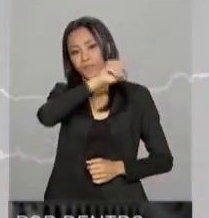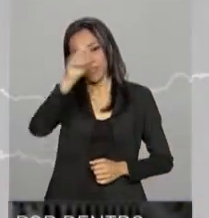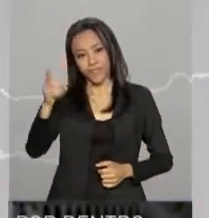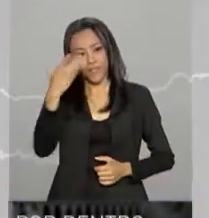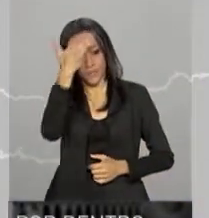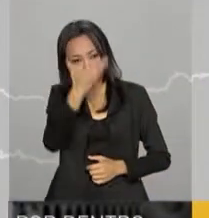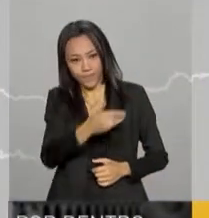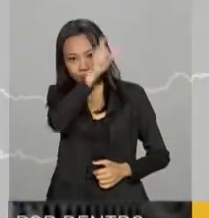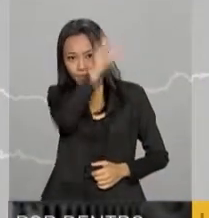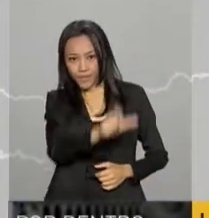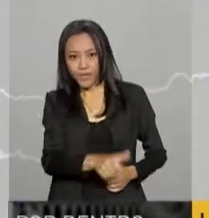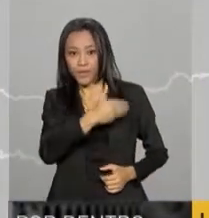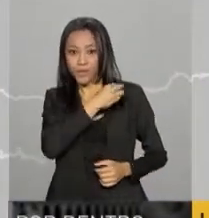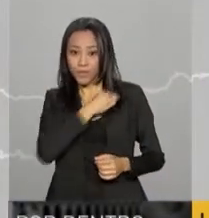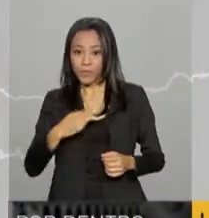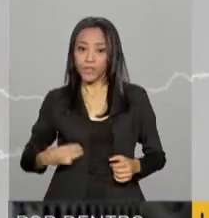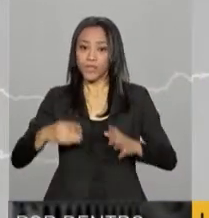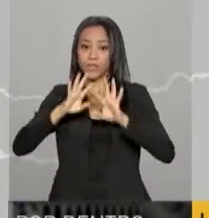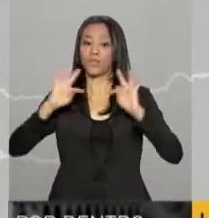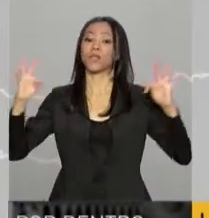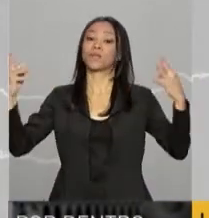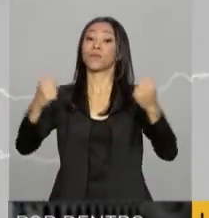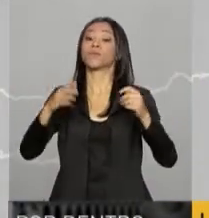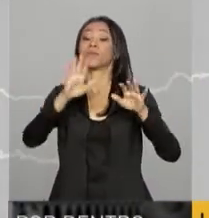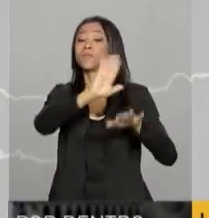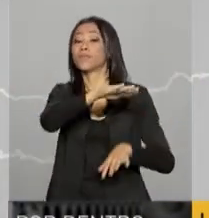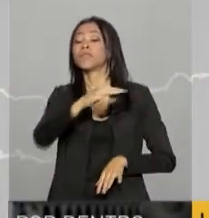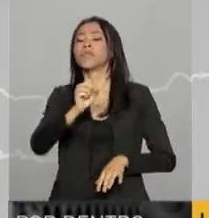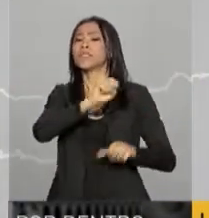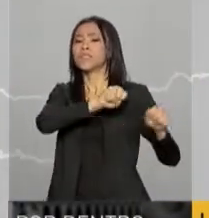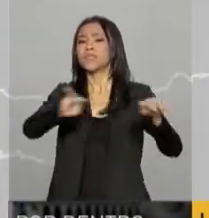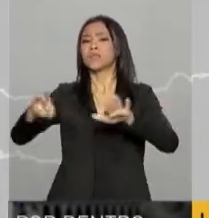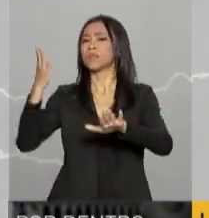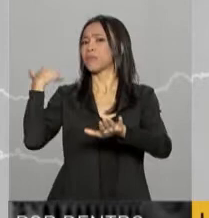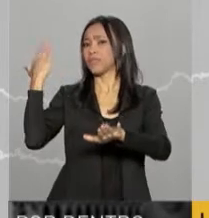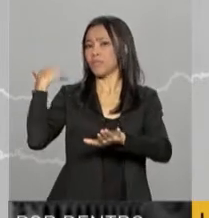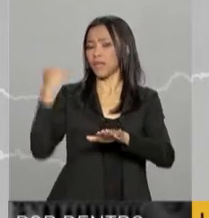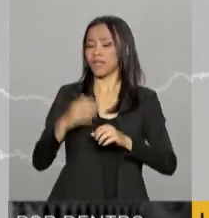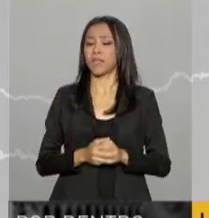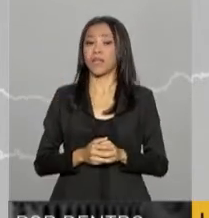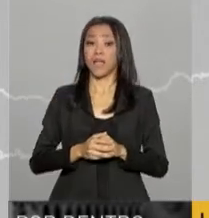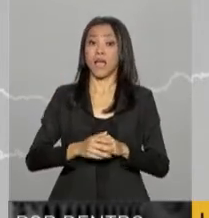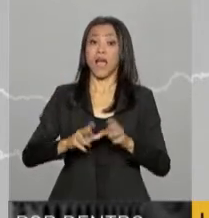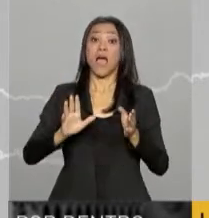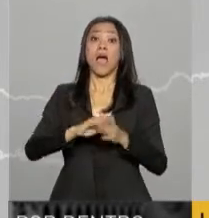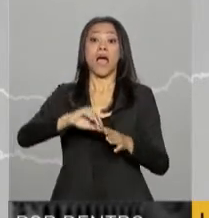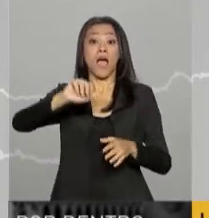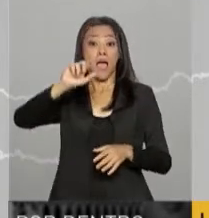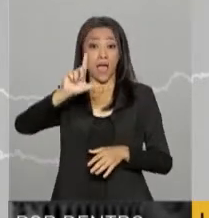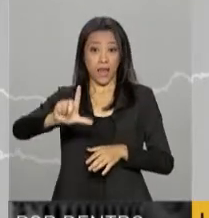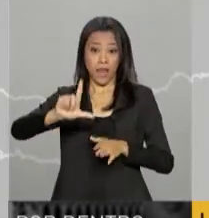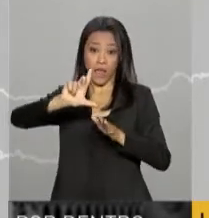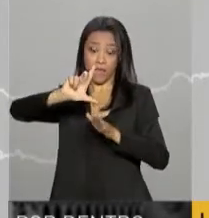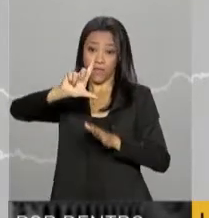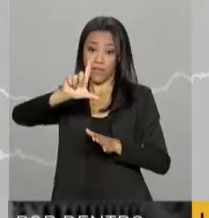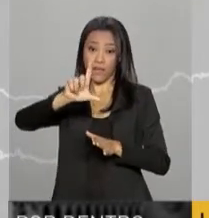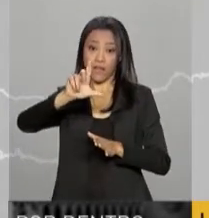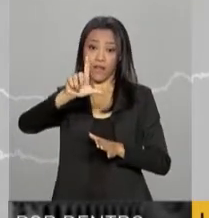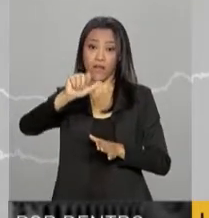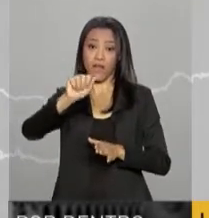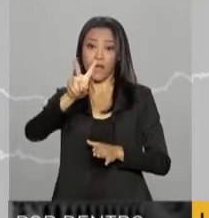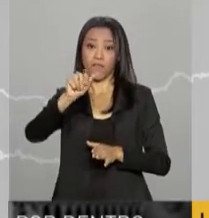ministro um dia todos ministro na semana passada a lava jato firmou o primeiro acordo de leniência completo com a gpu